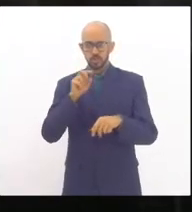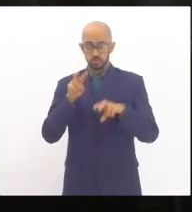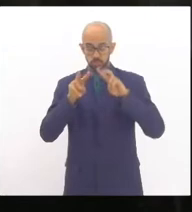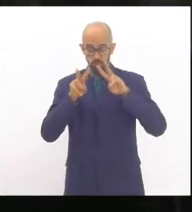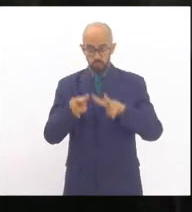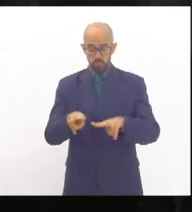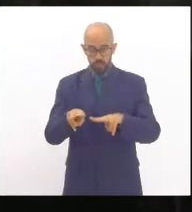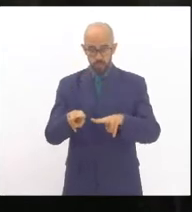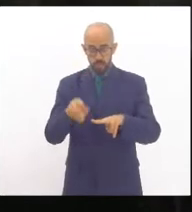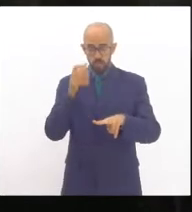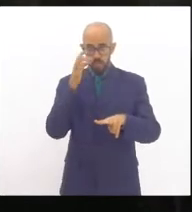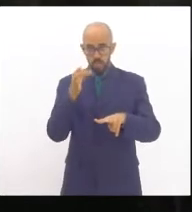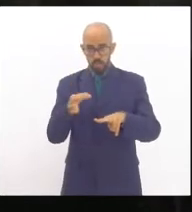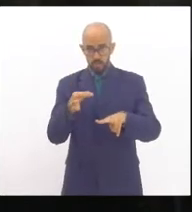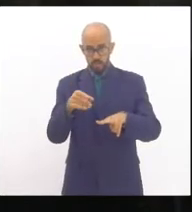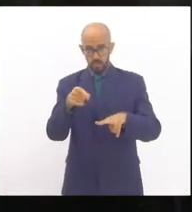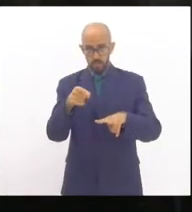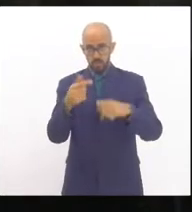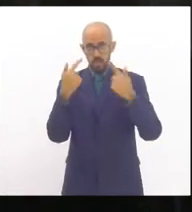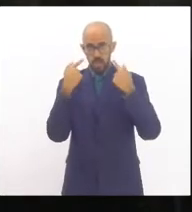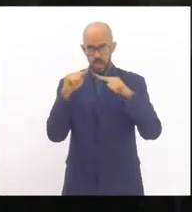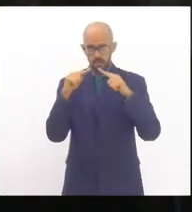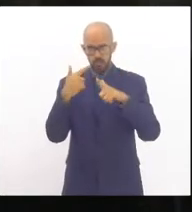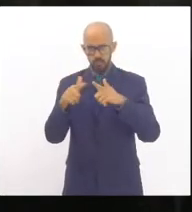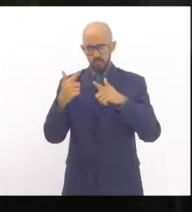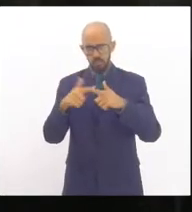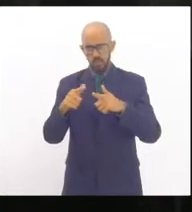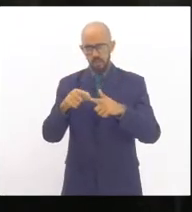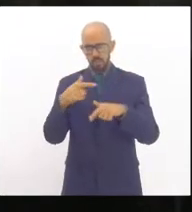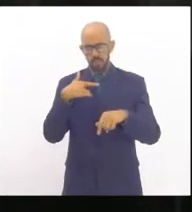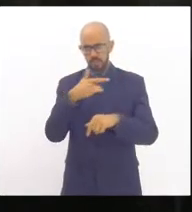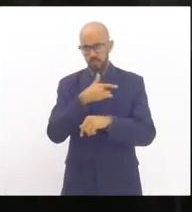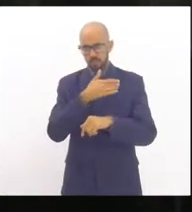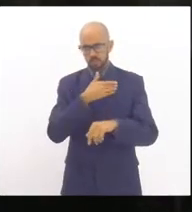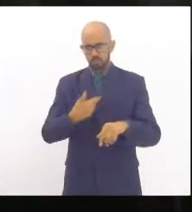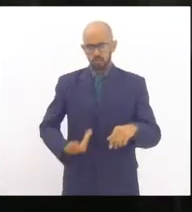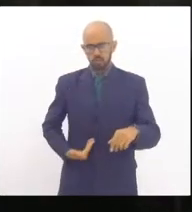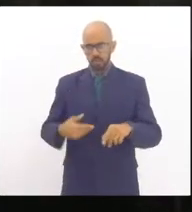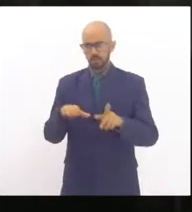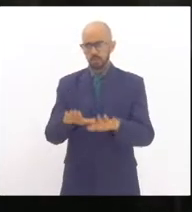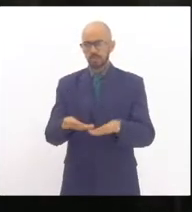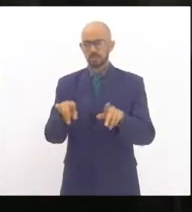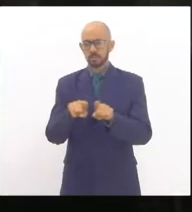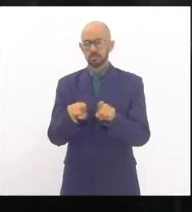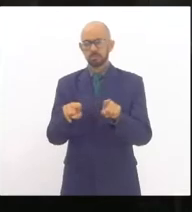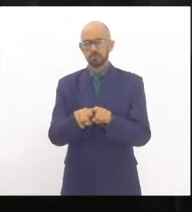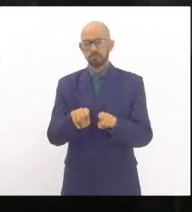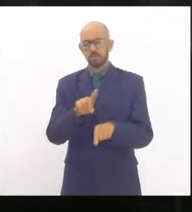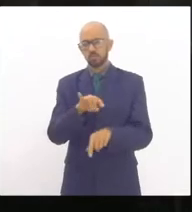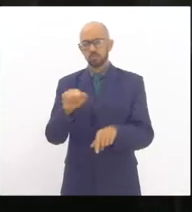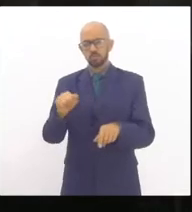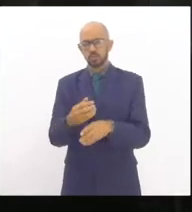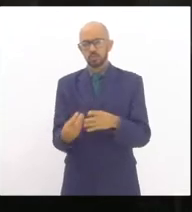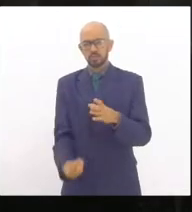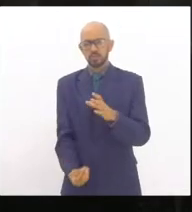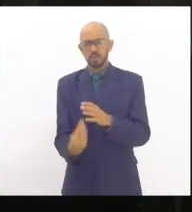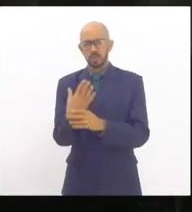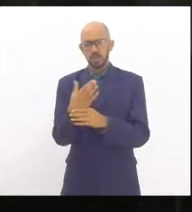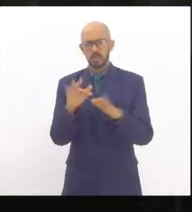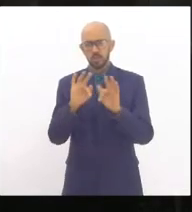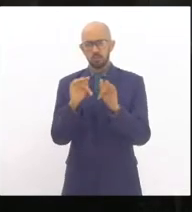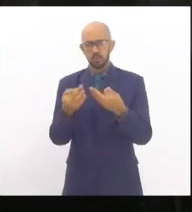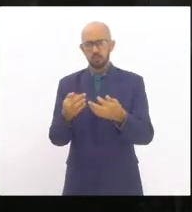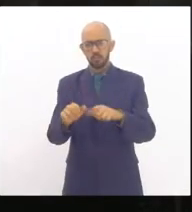olhar atento esse grave problema da saúde pública mas também é um dia de criação do